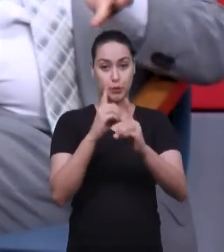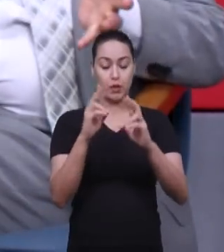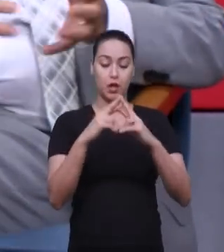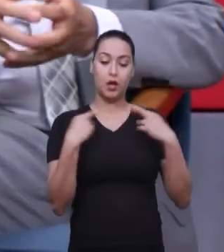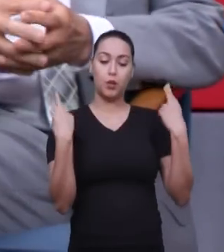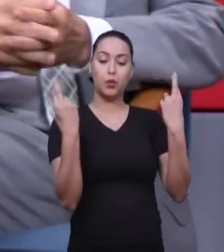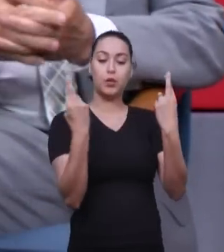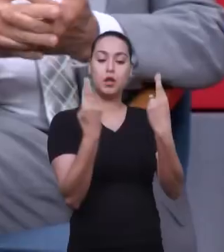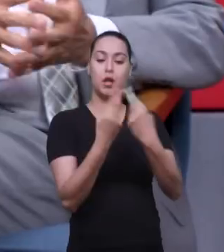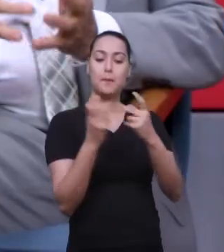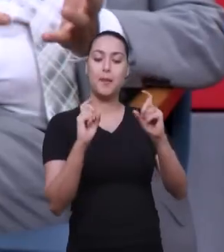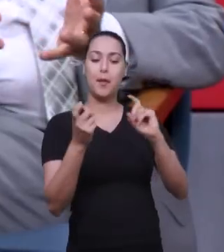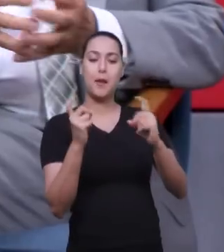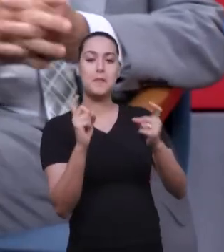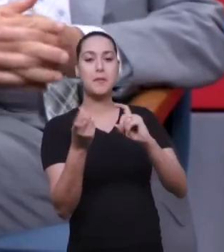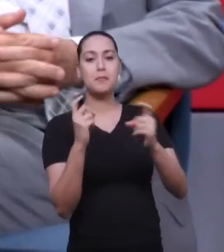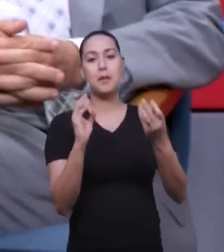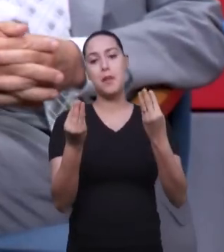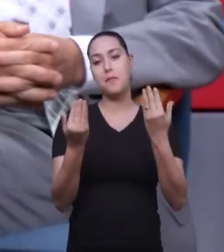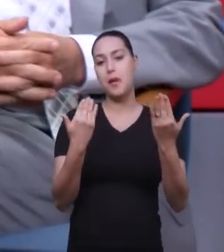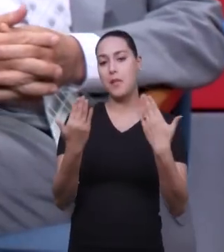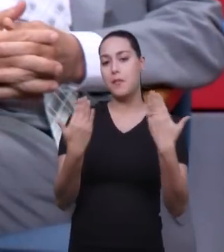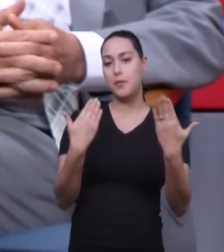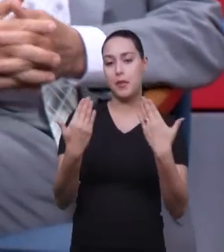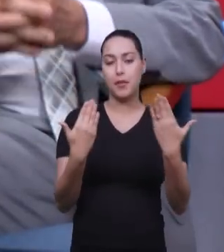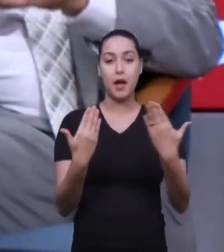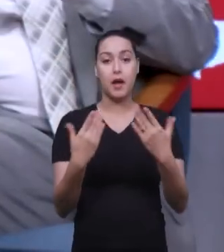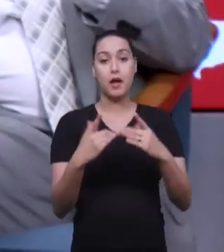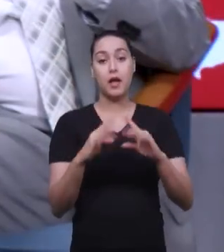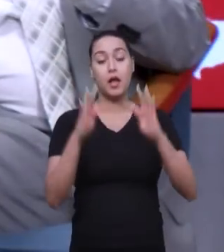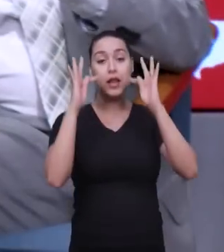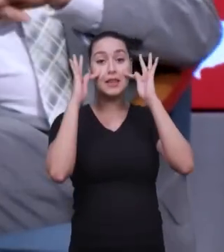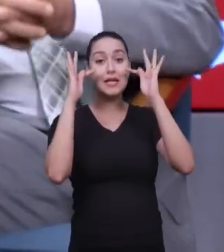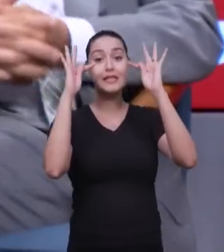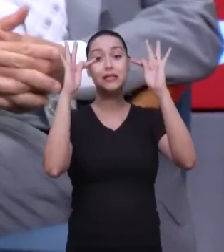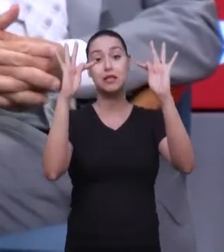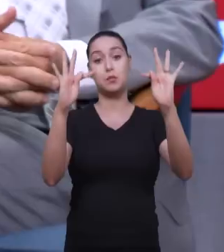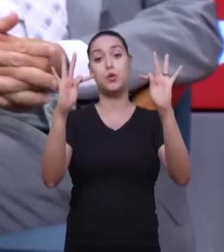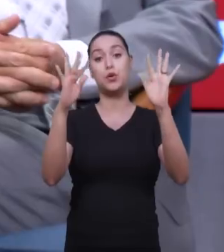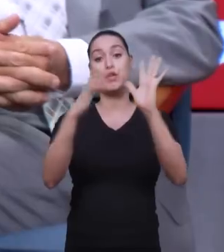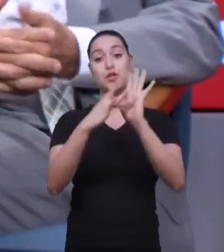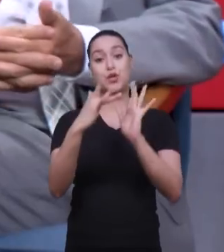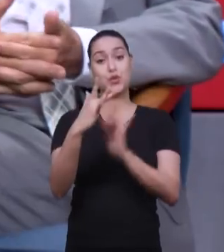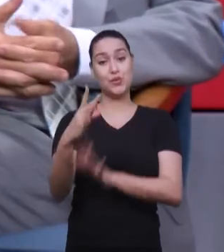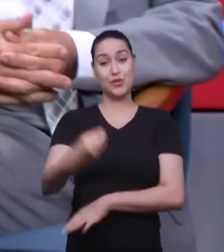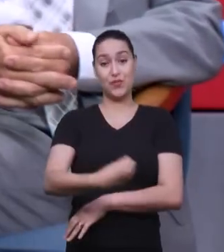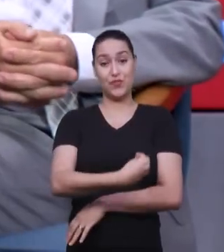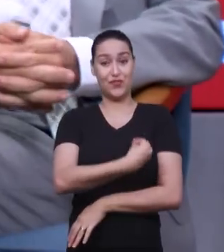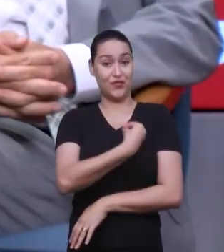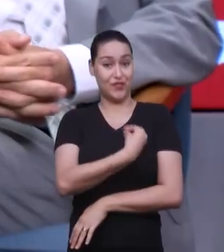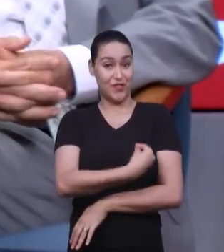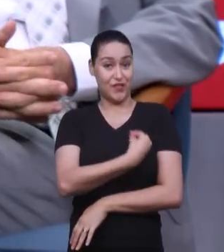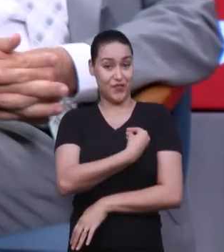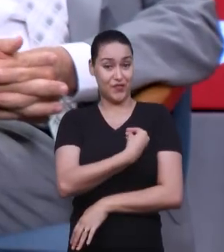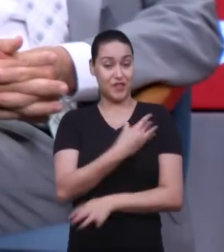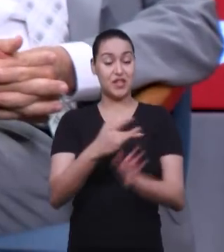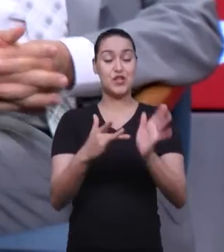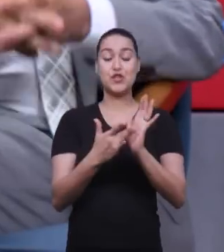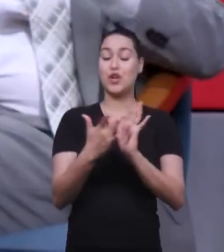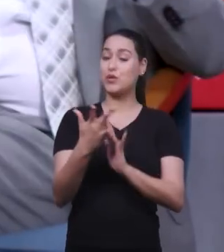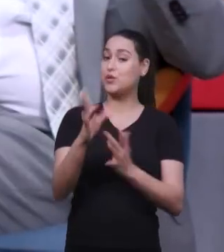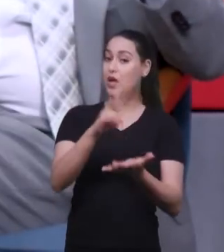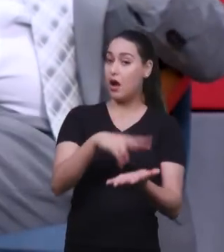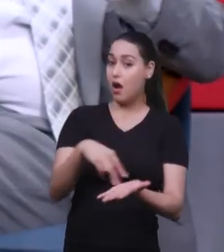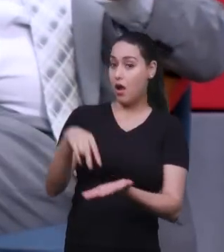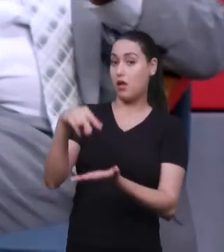Os discípulos estavam reunidos, conversando, e houve o testemunho de que Jesus estava vivo, de